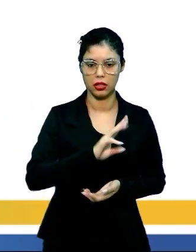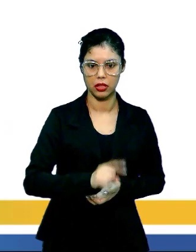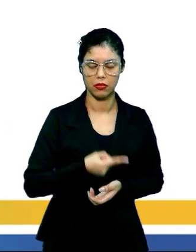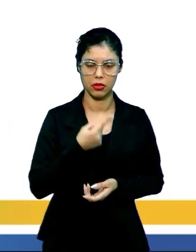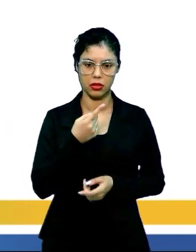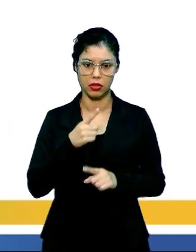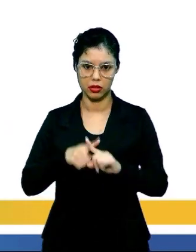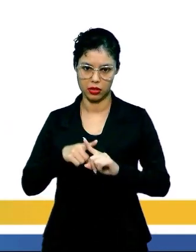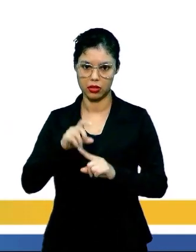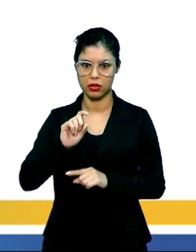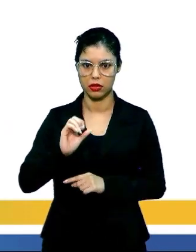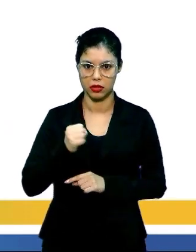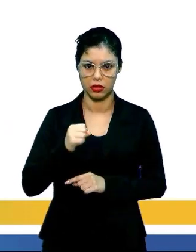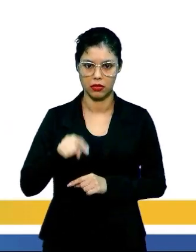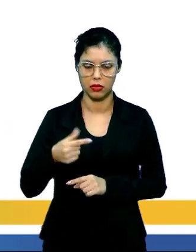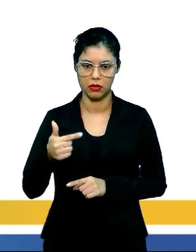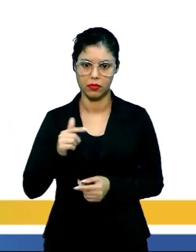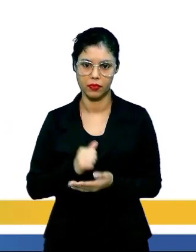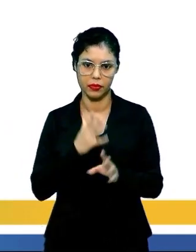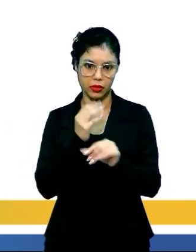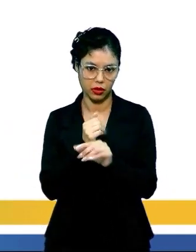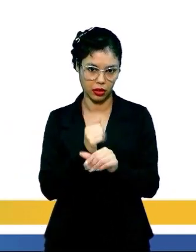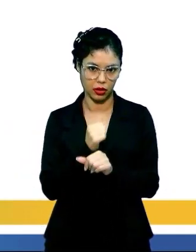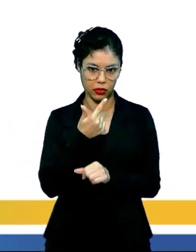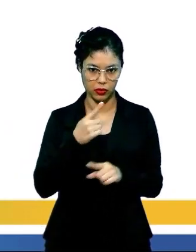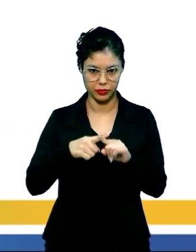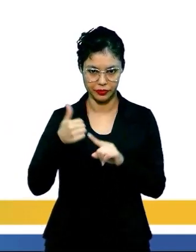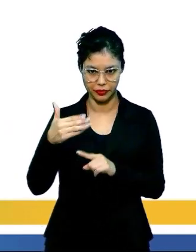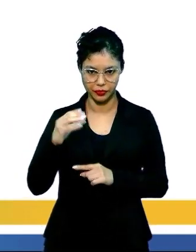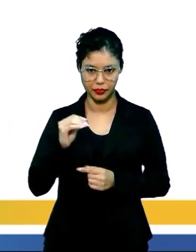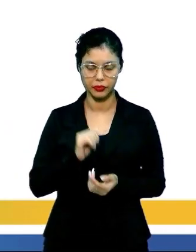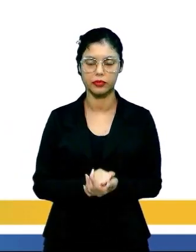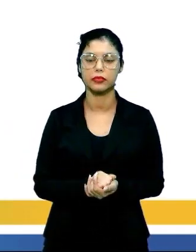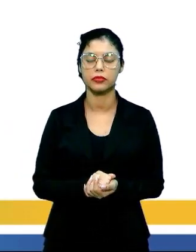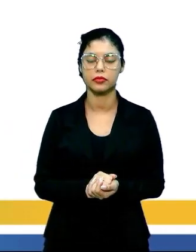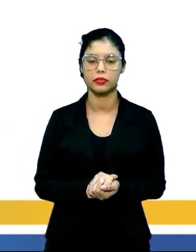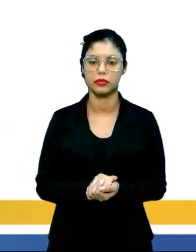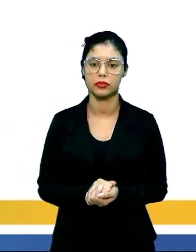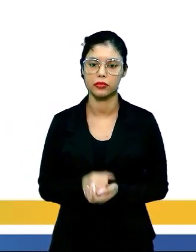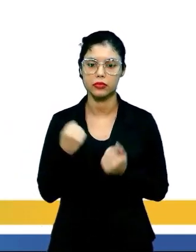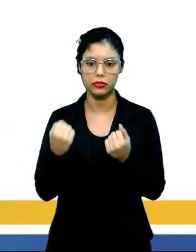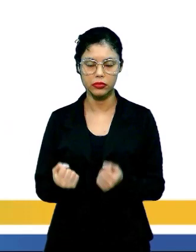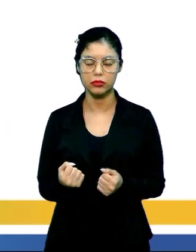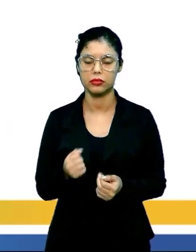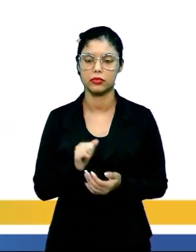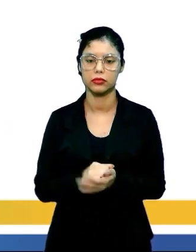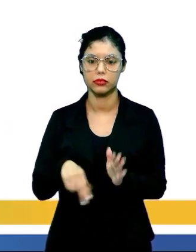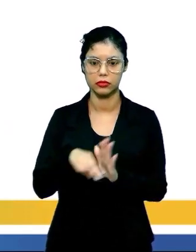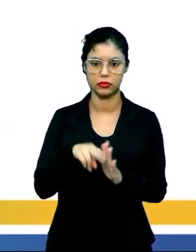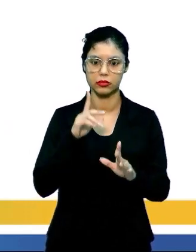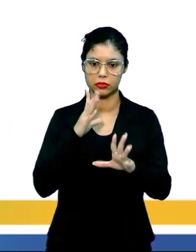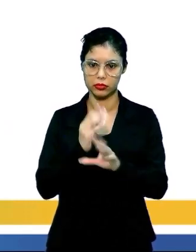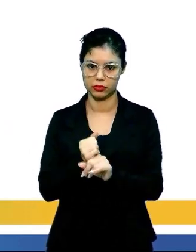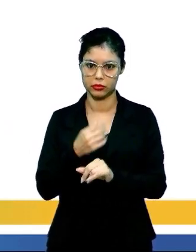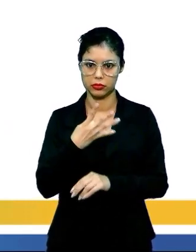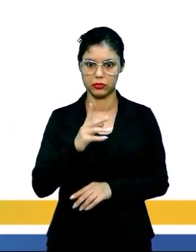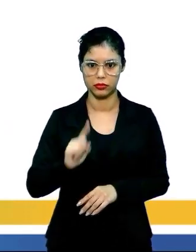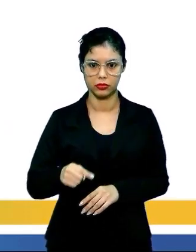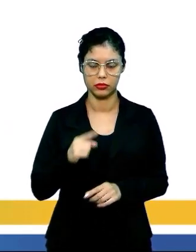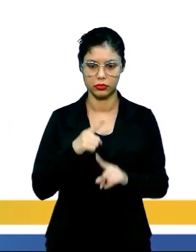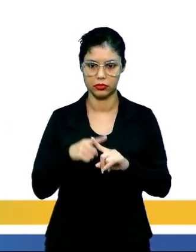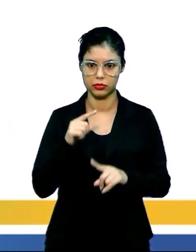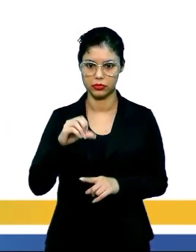8,2, mais 2 vezes 10, ó, tá? O peso vezes a nota, mais 4